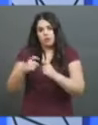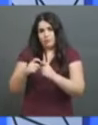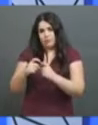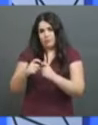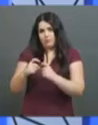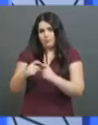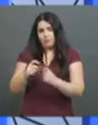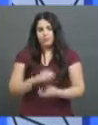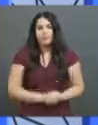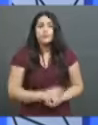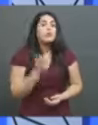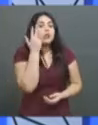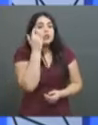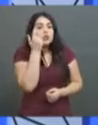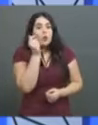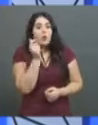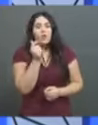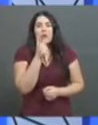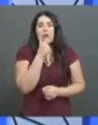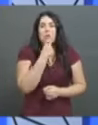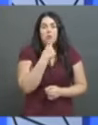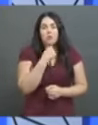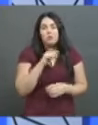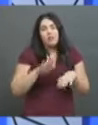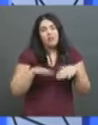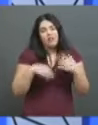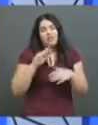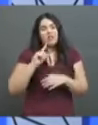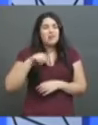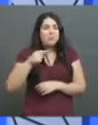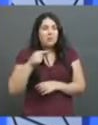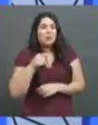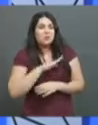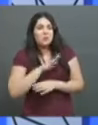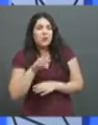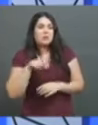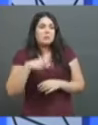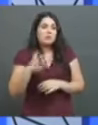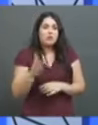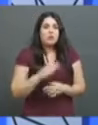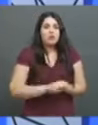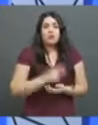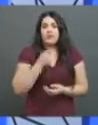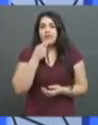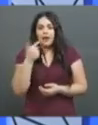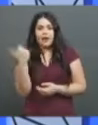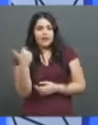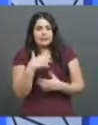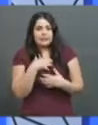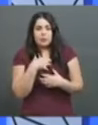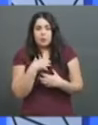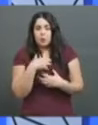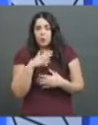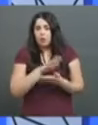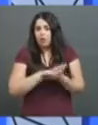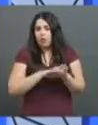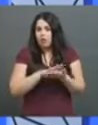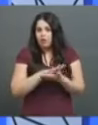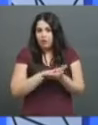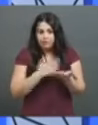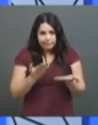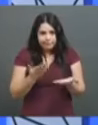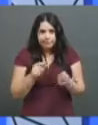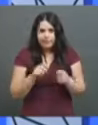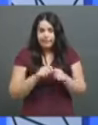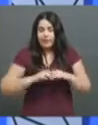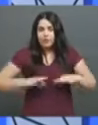o homem postergue a avaliação médica, negue possuir certos sintomas e faça o que for